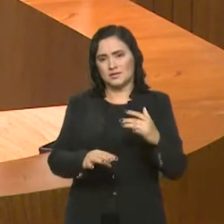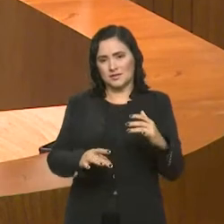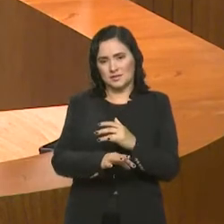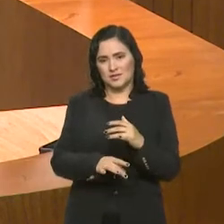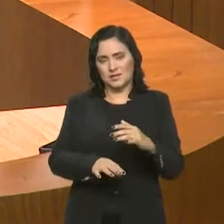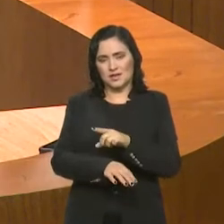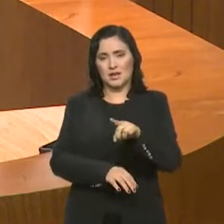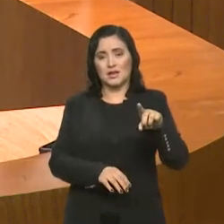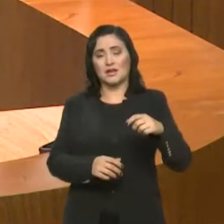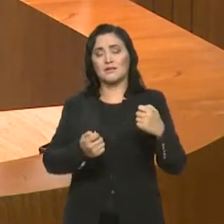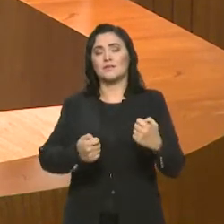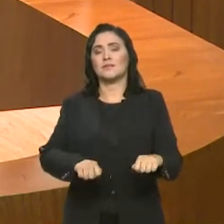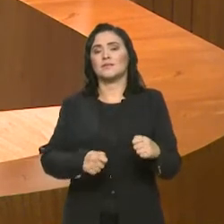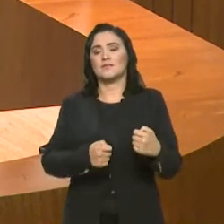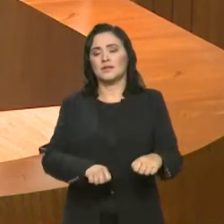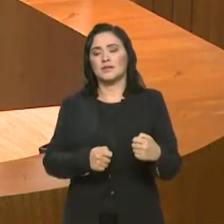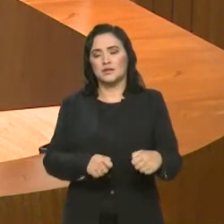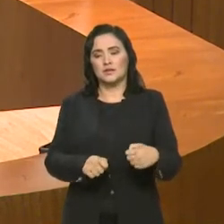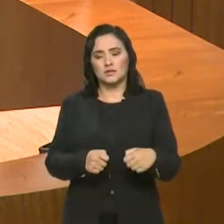precisam ser